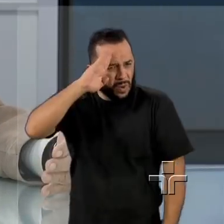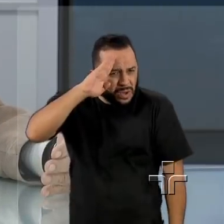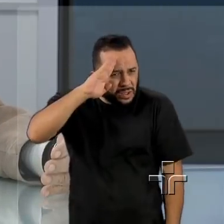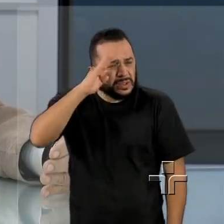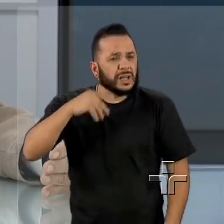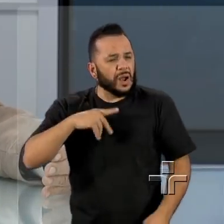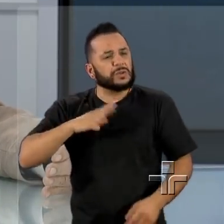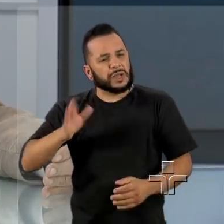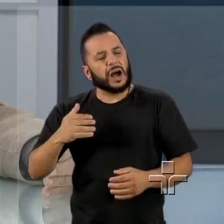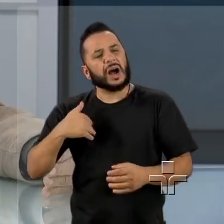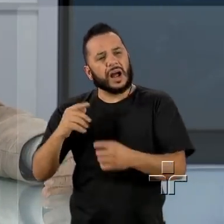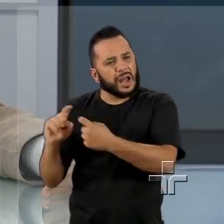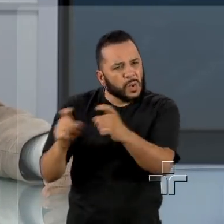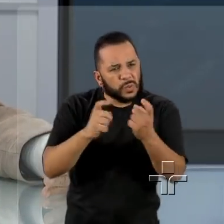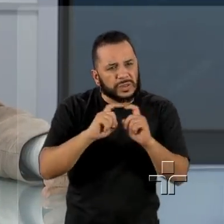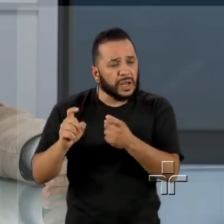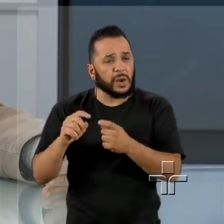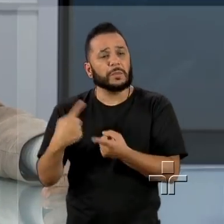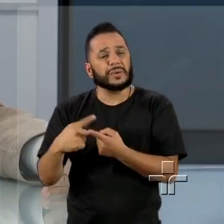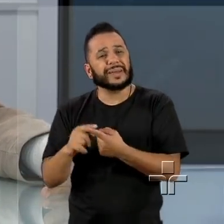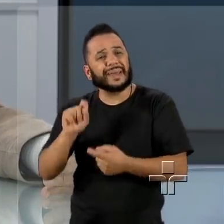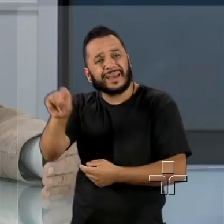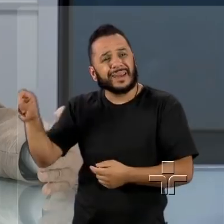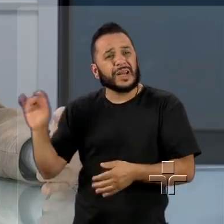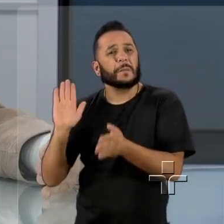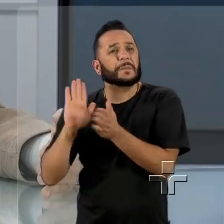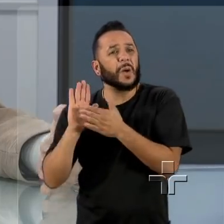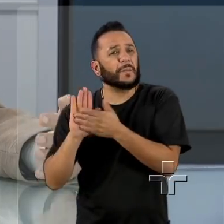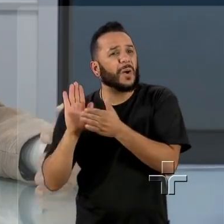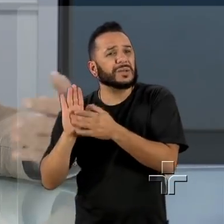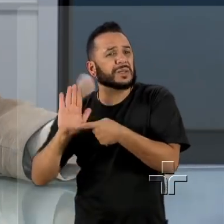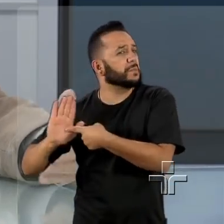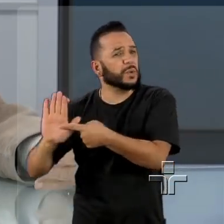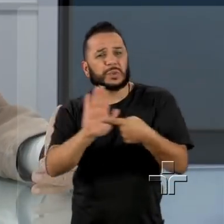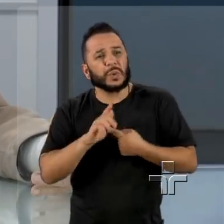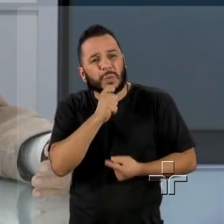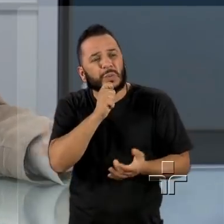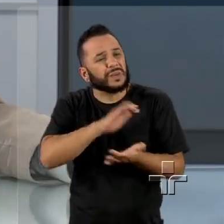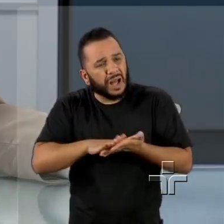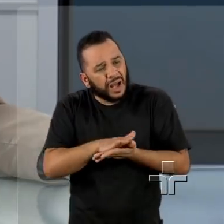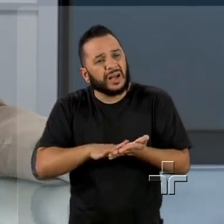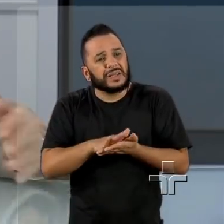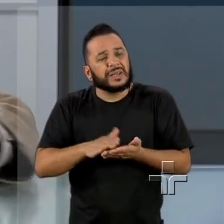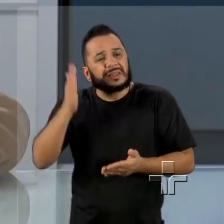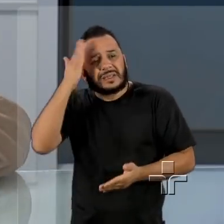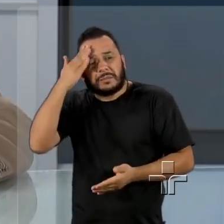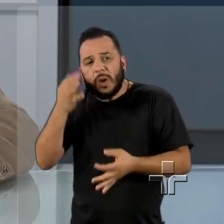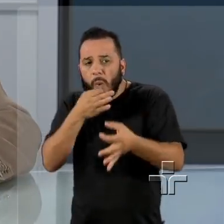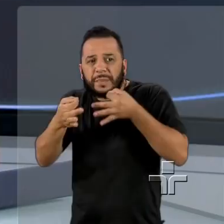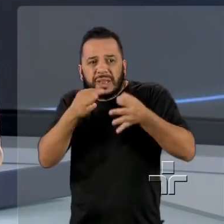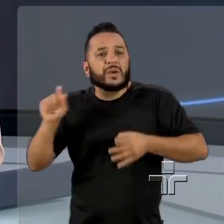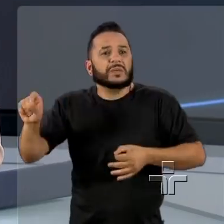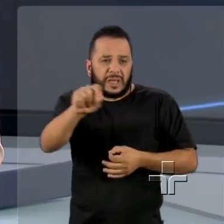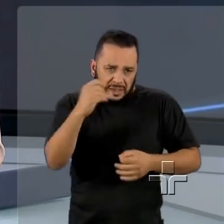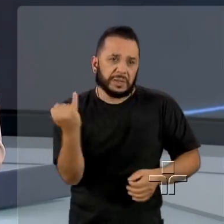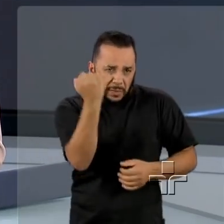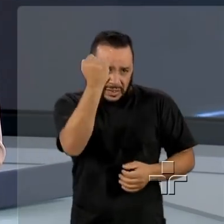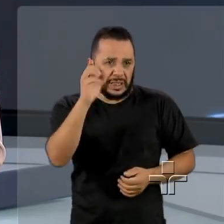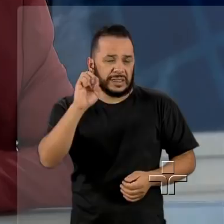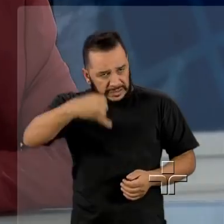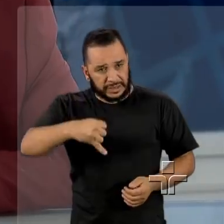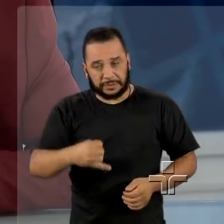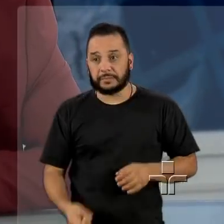submarino atômico. Porque submarino comum vem à tona, não vale nada, não serve para nada. Um submarino atômico pode ficar